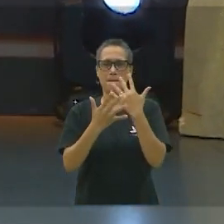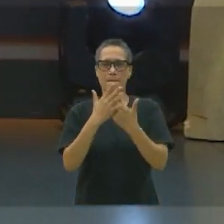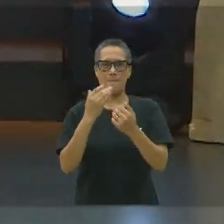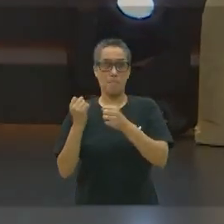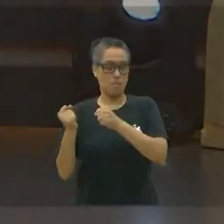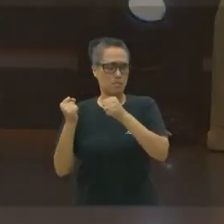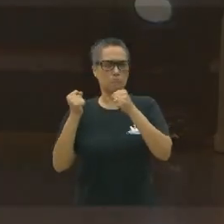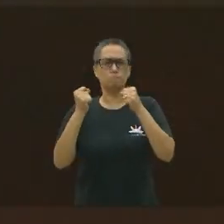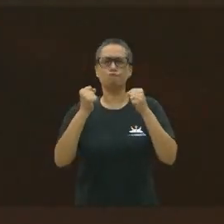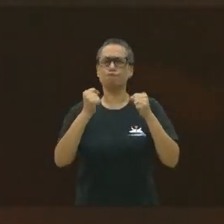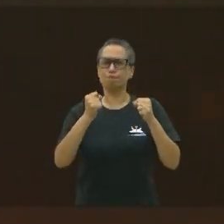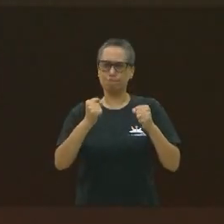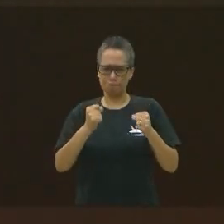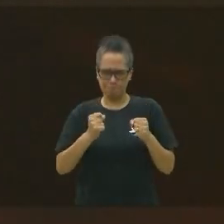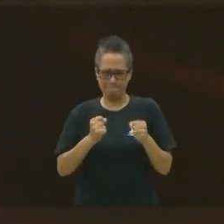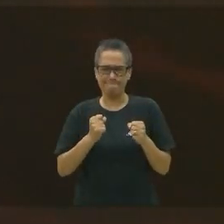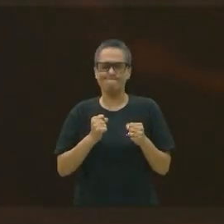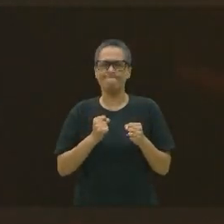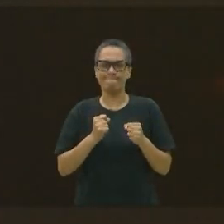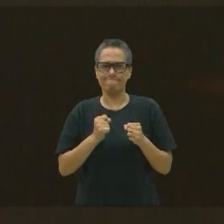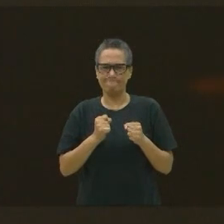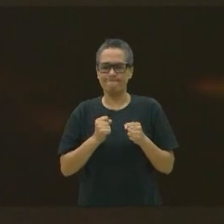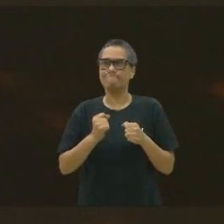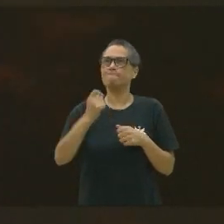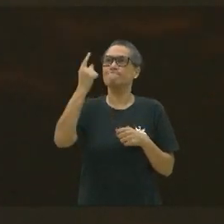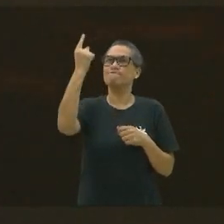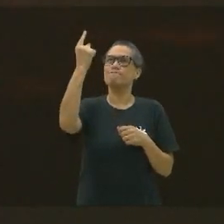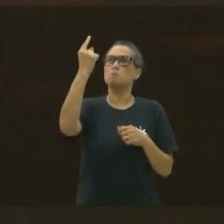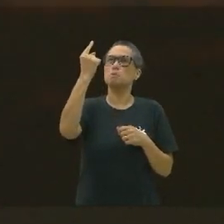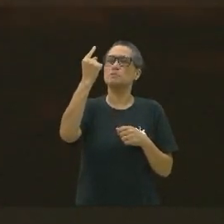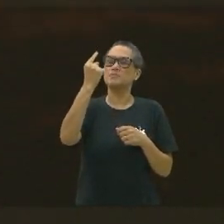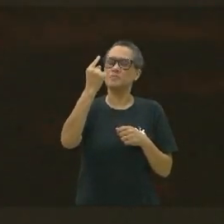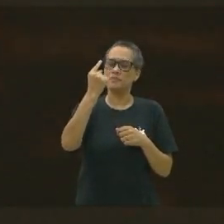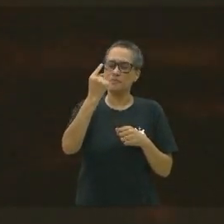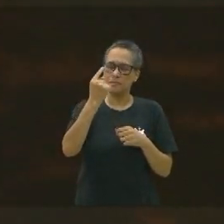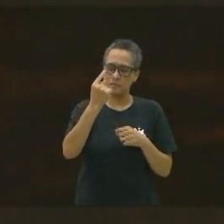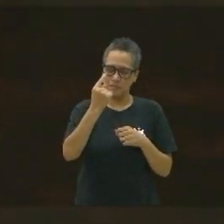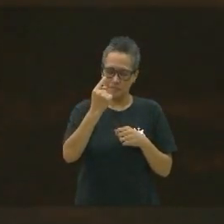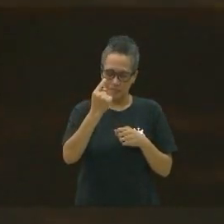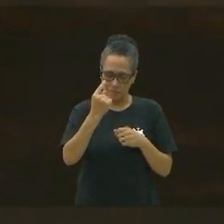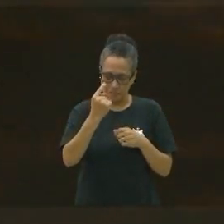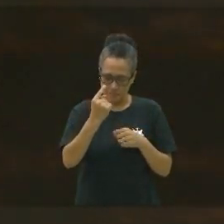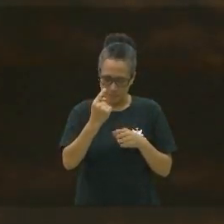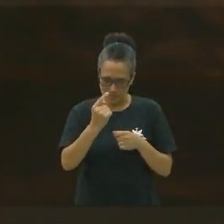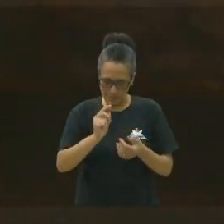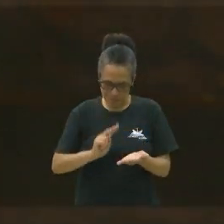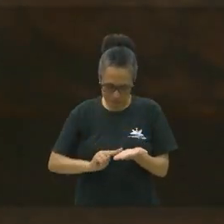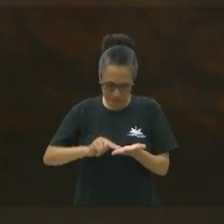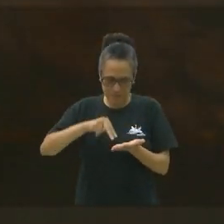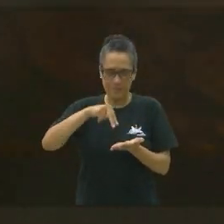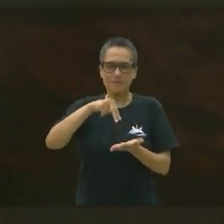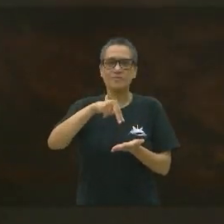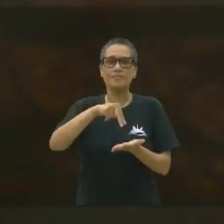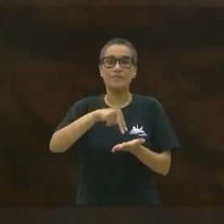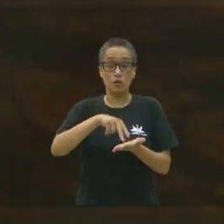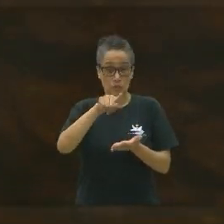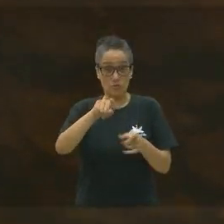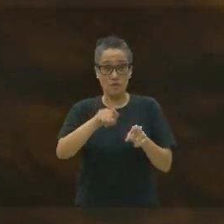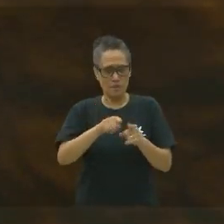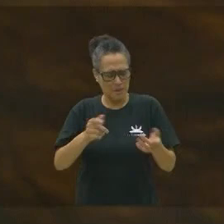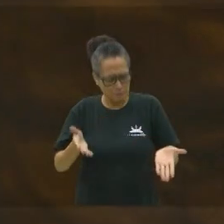tua mão poderosa veio e me levantou. Vai sendo erguida, vai sendo